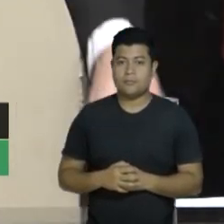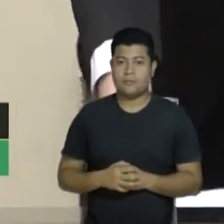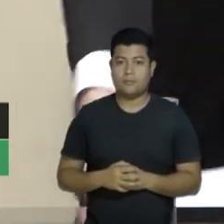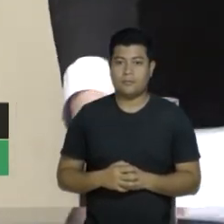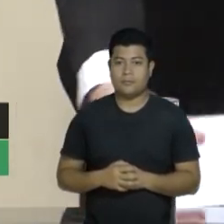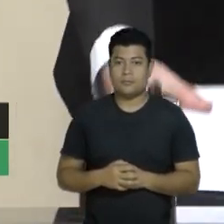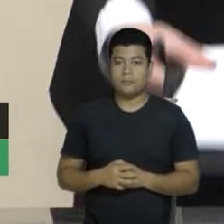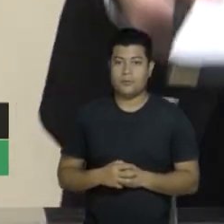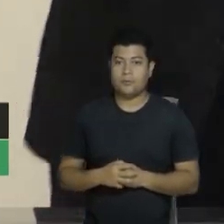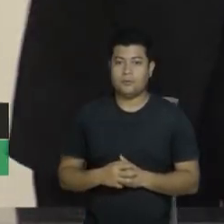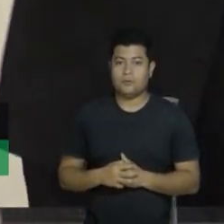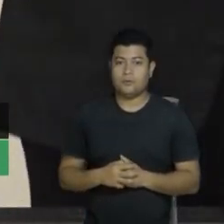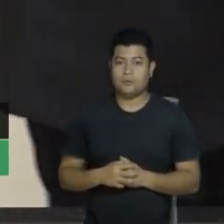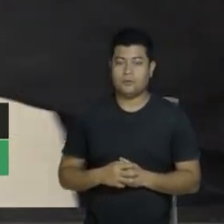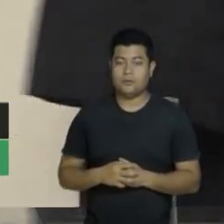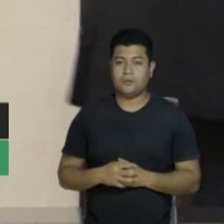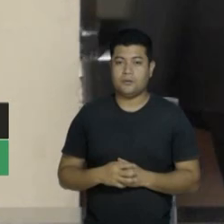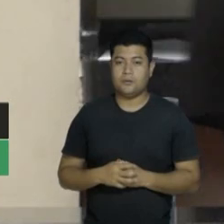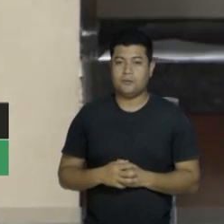Queremos